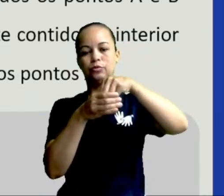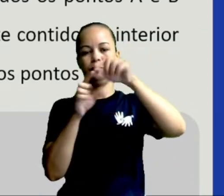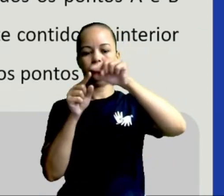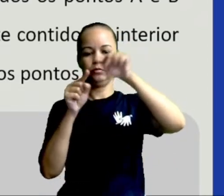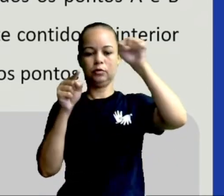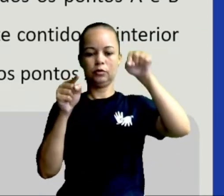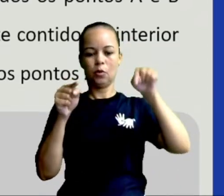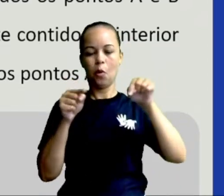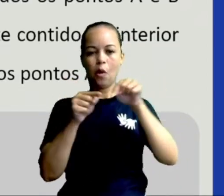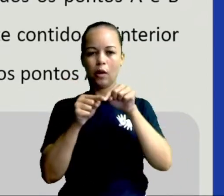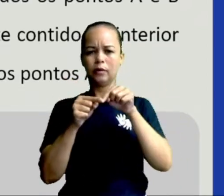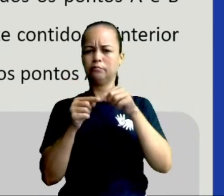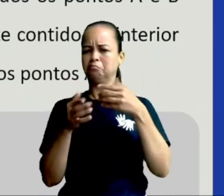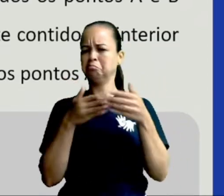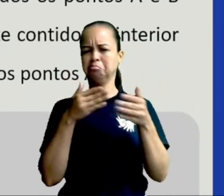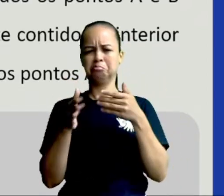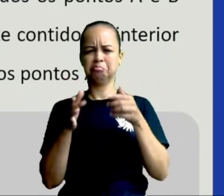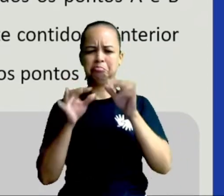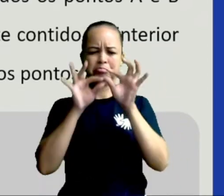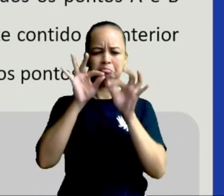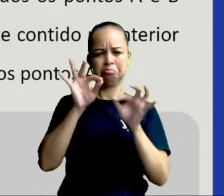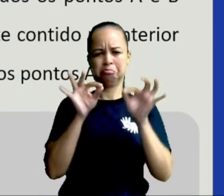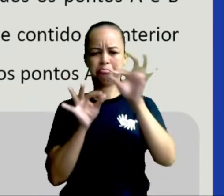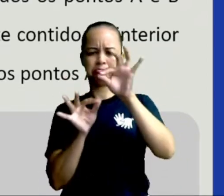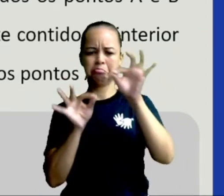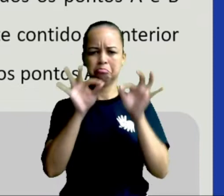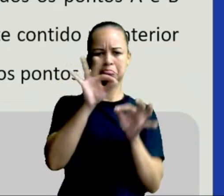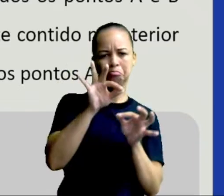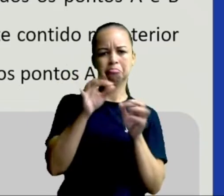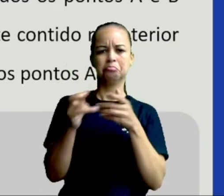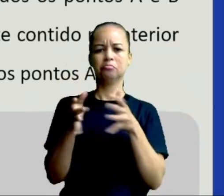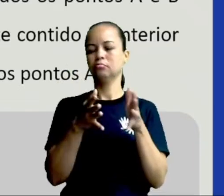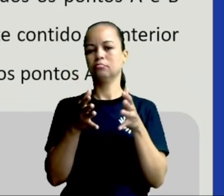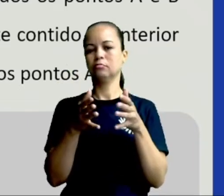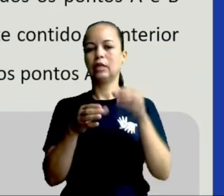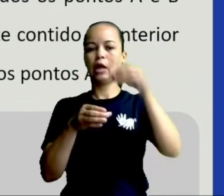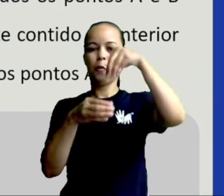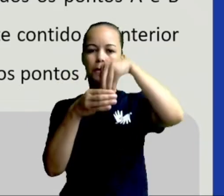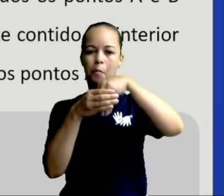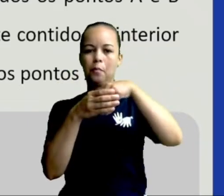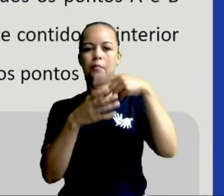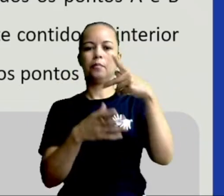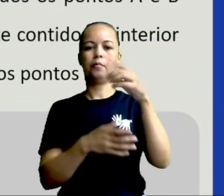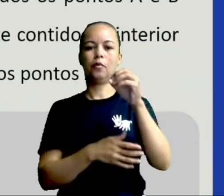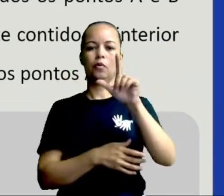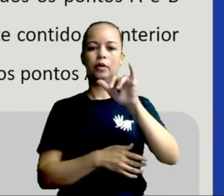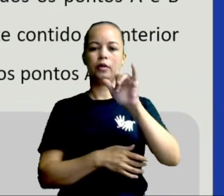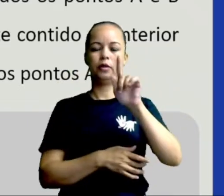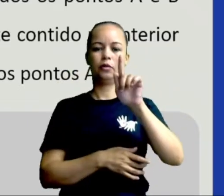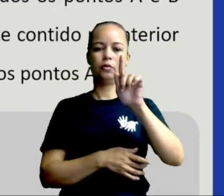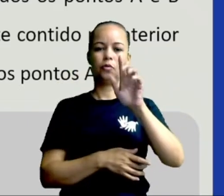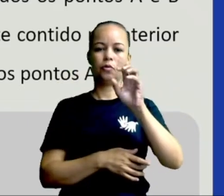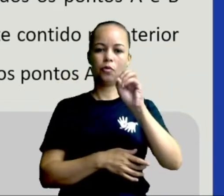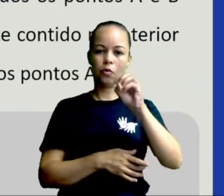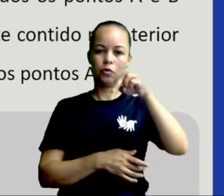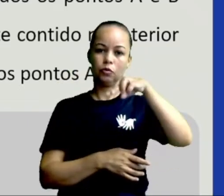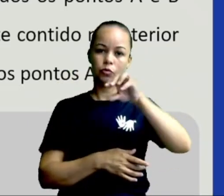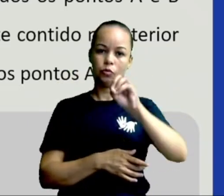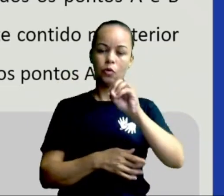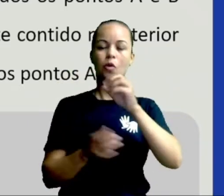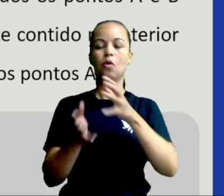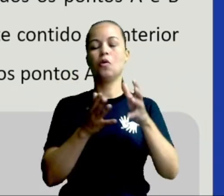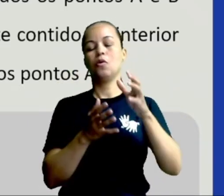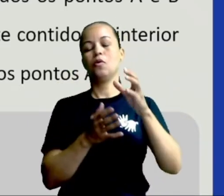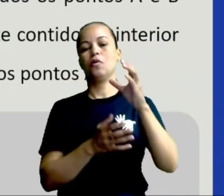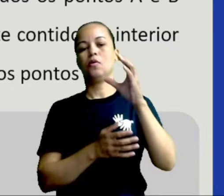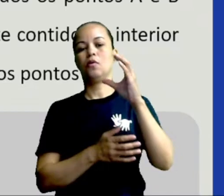polígono, independente da posição dos pontos, é um polígono convexo, tá? Então, presta